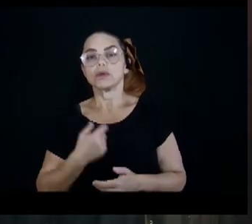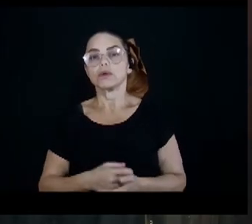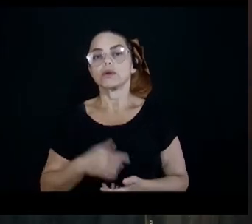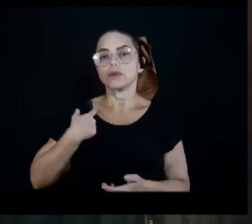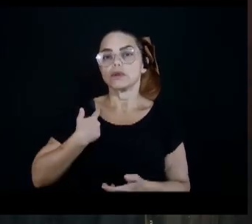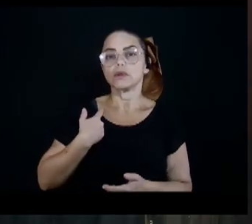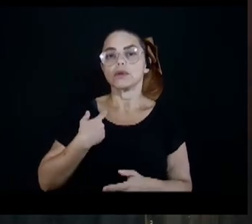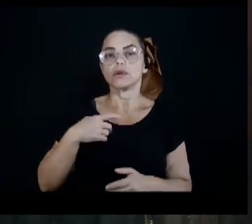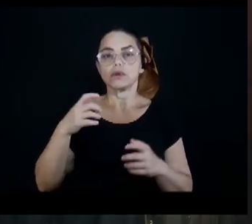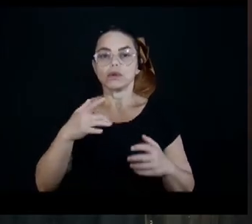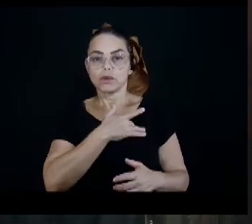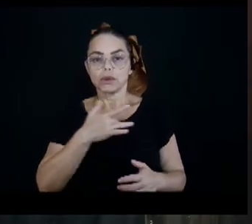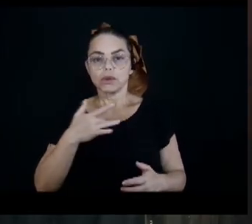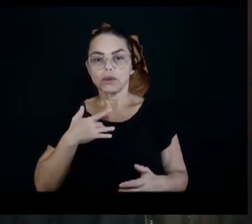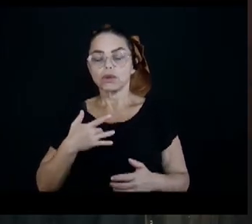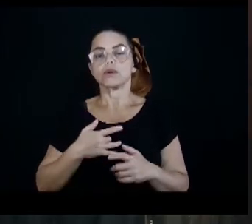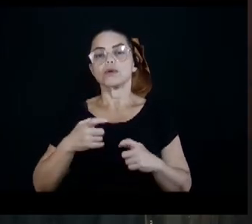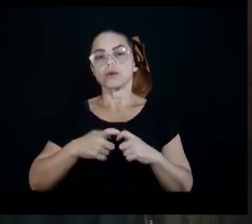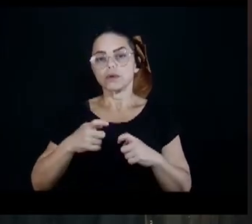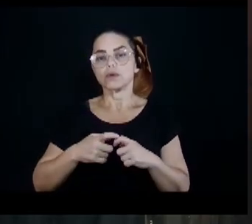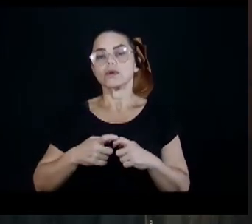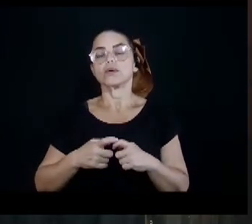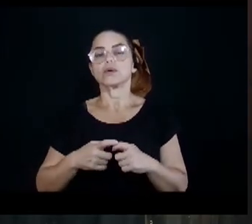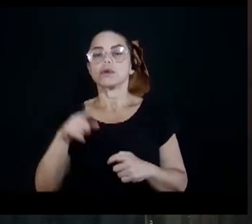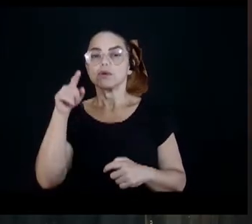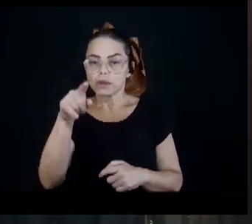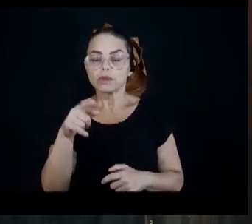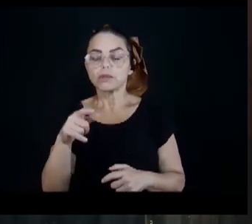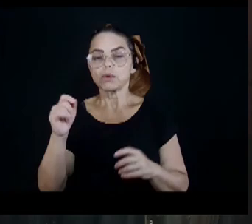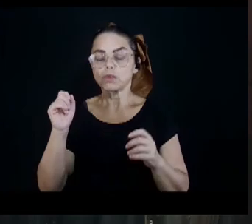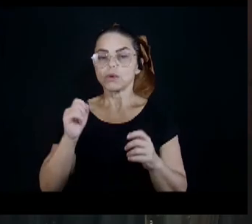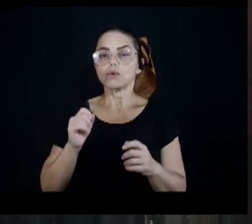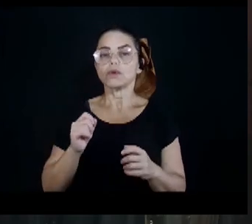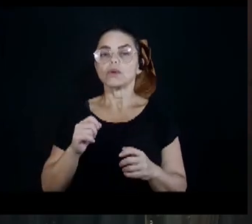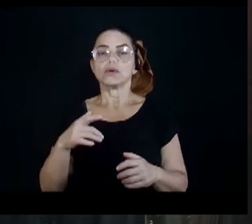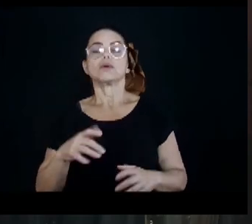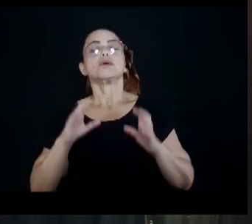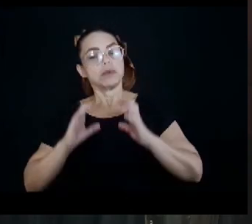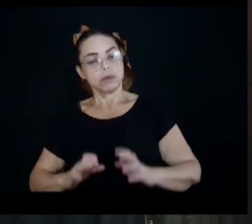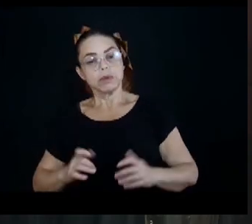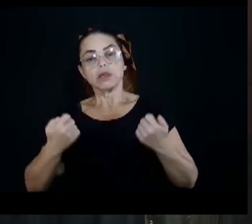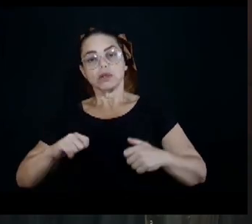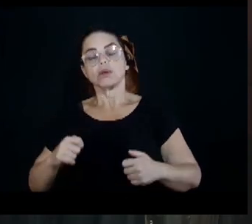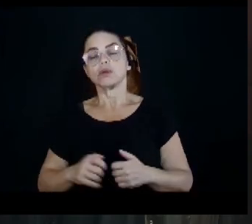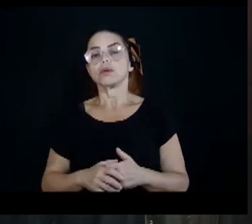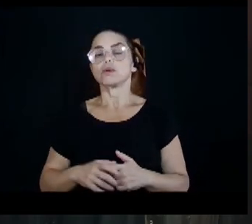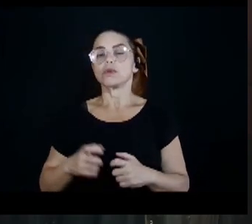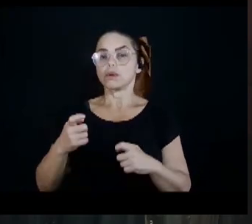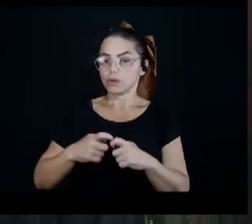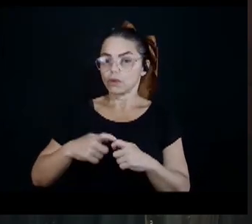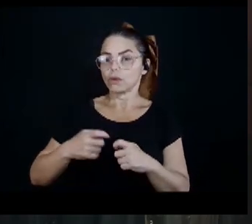que o medicamento faz a parte dele e você, cidadão, faça a sua. O medicamento age